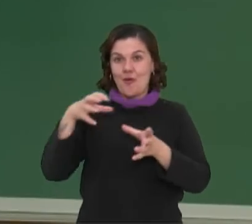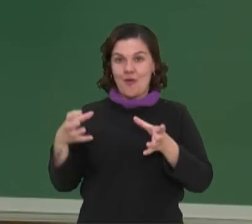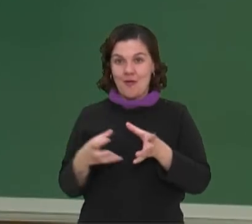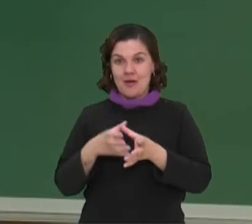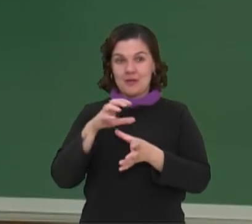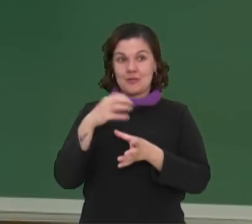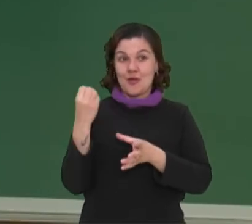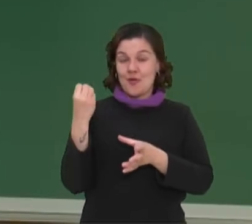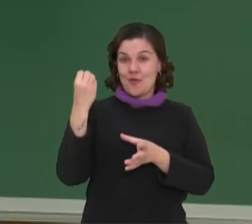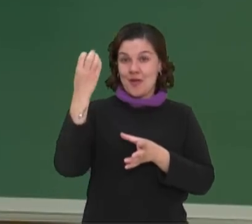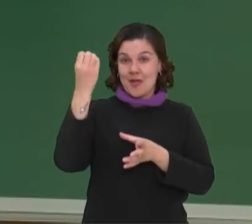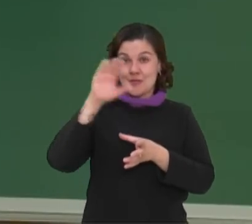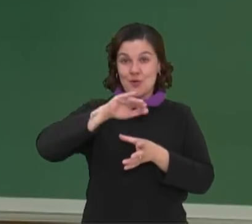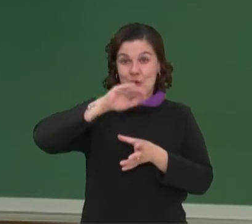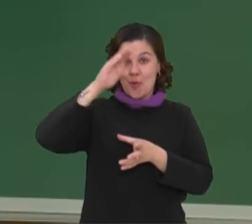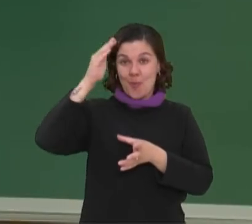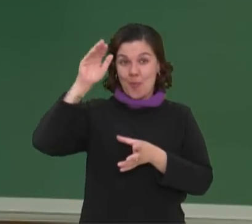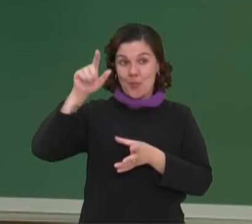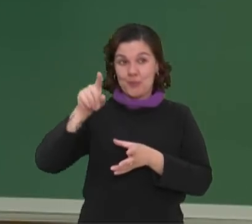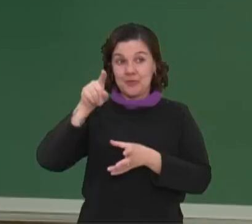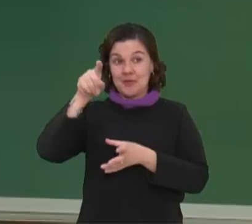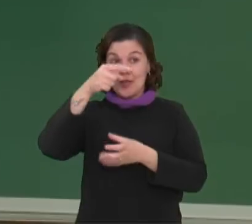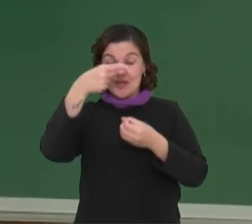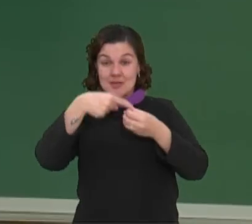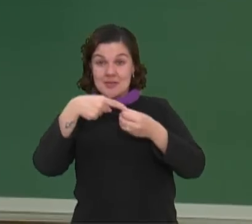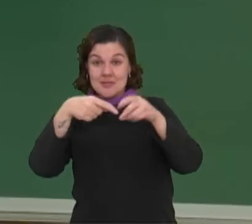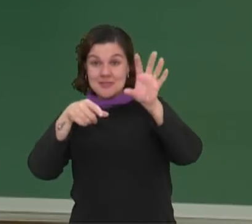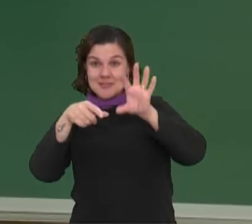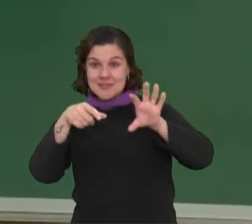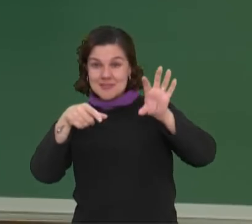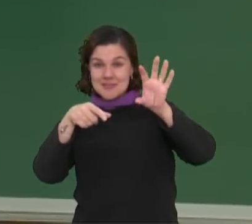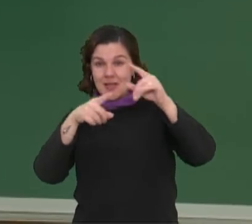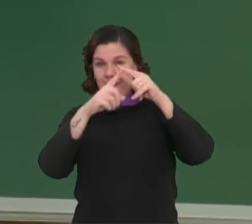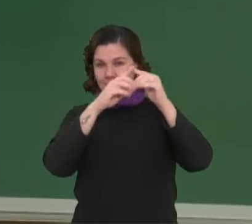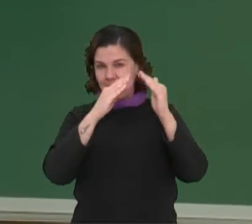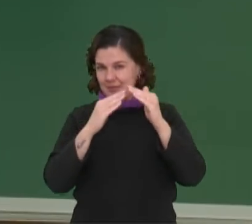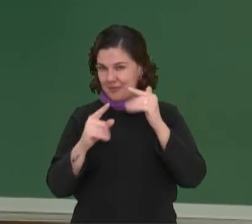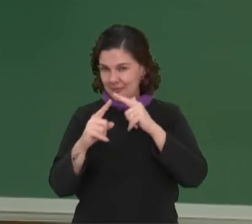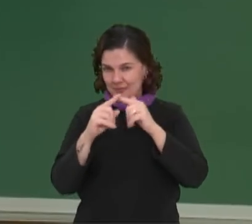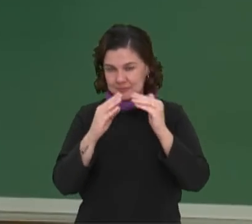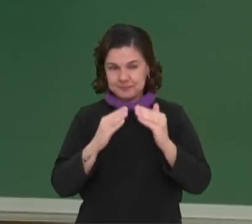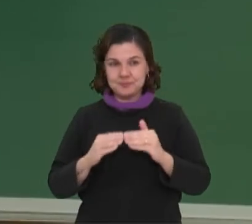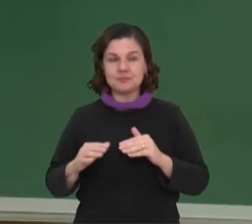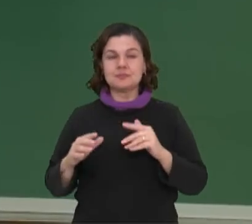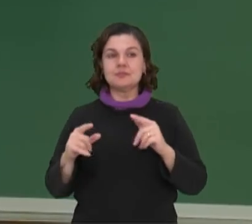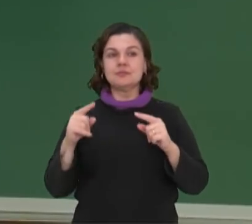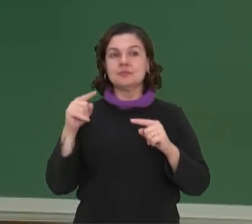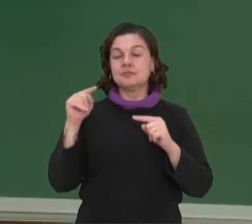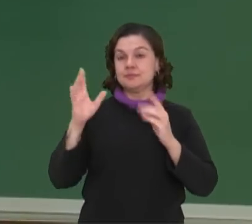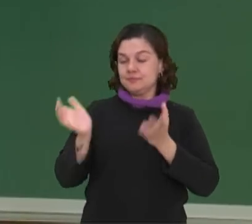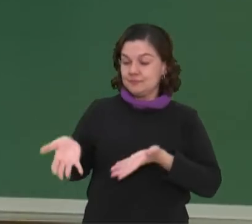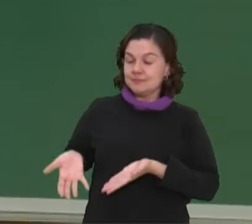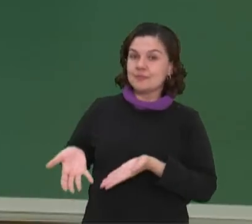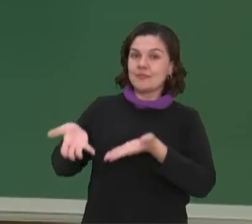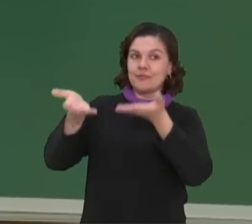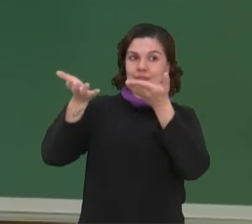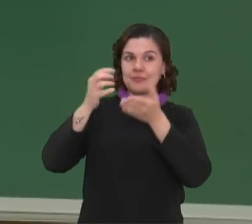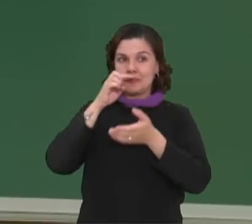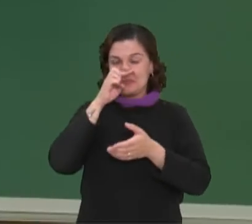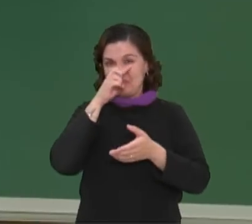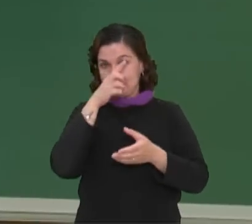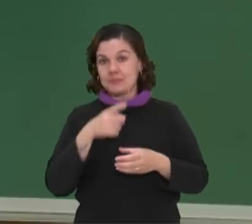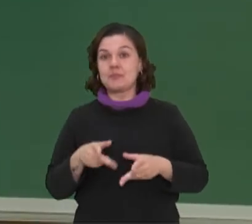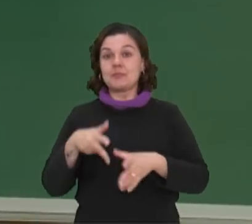Região de montanha, lá atrás a vila, com as igrejinhas e tudo mais. Então, tropeiros